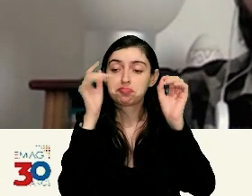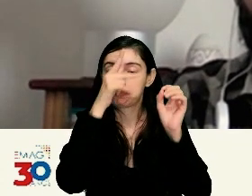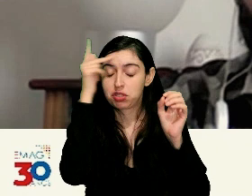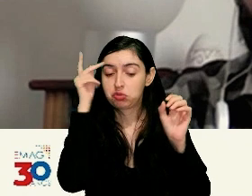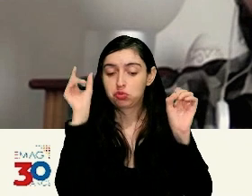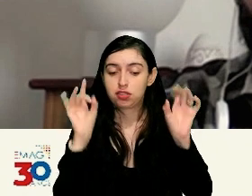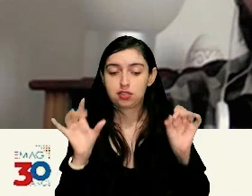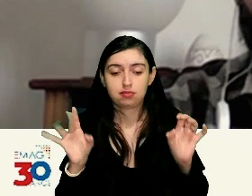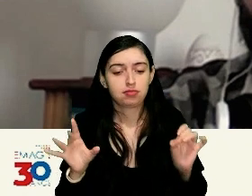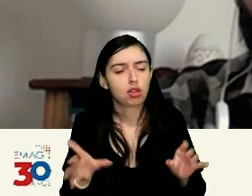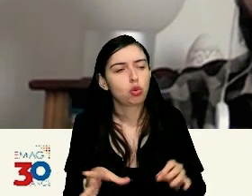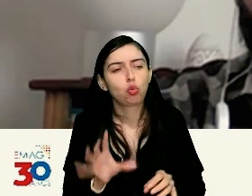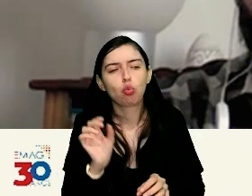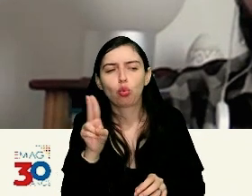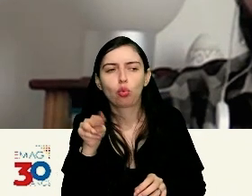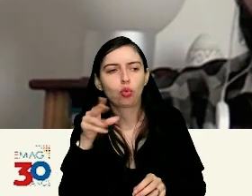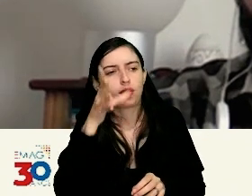disso.